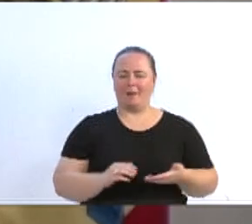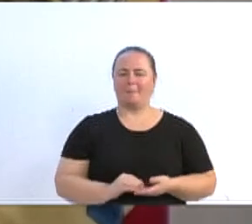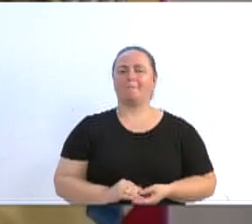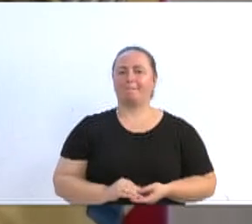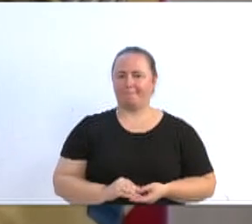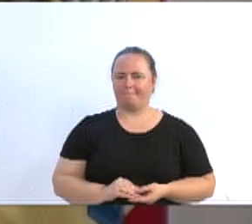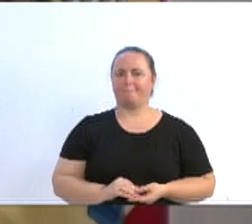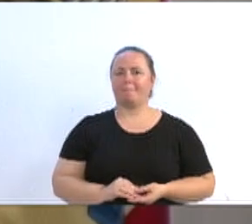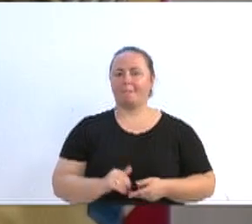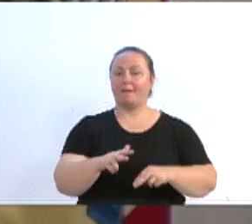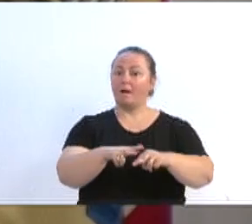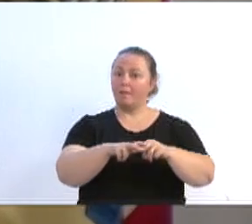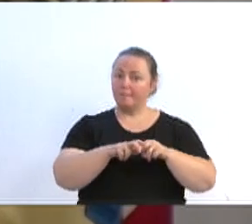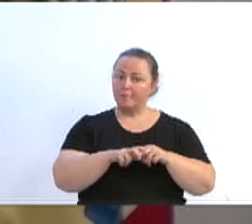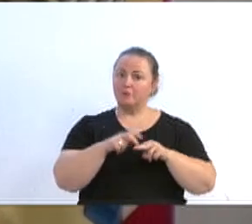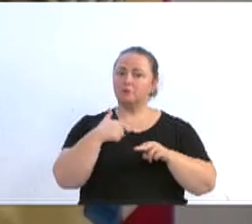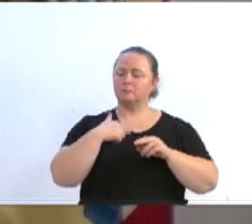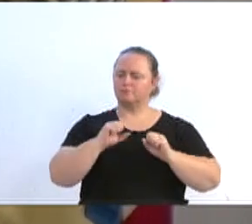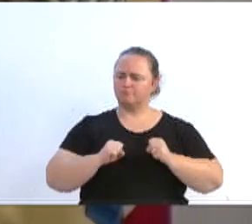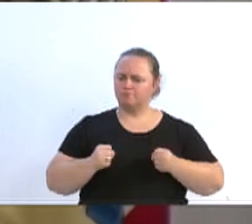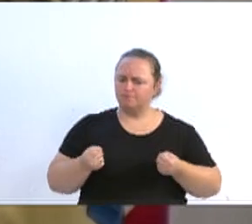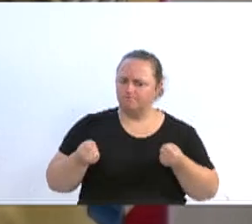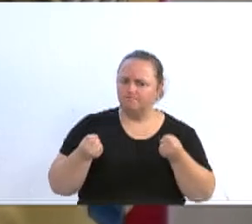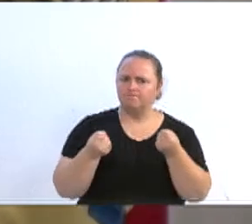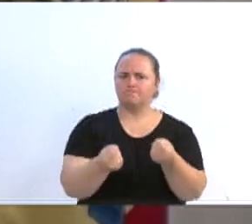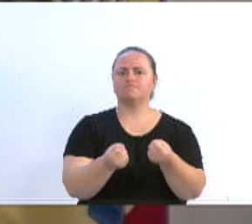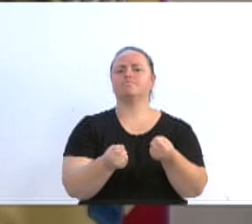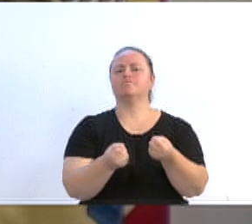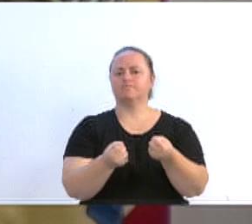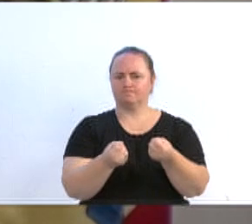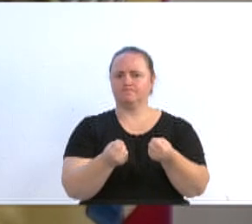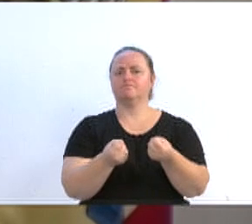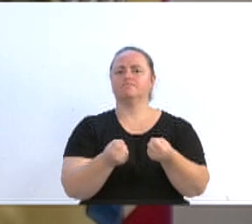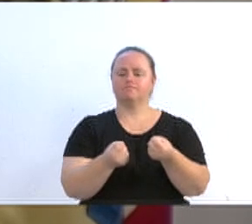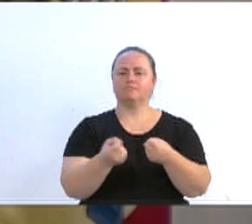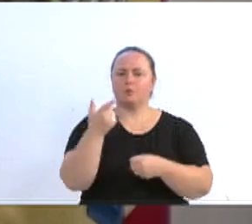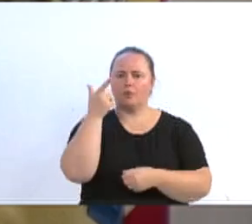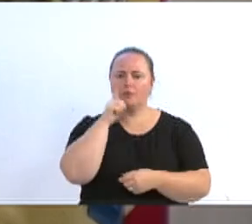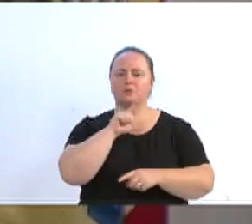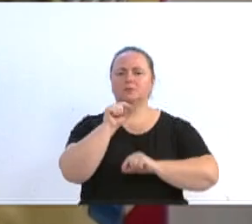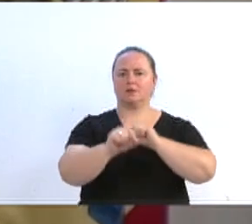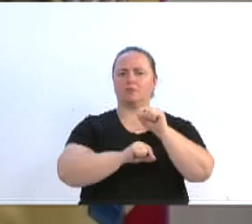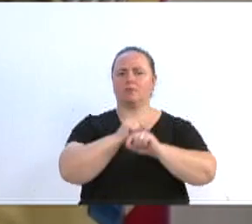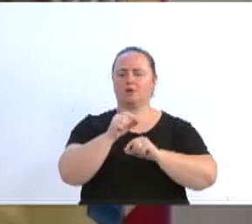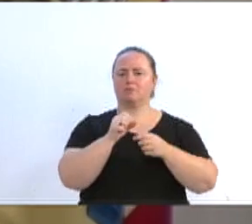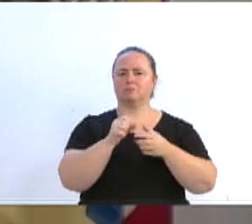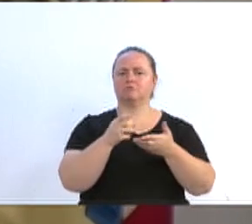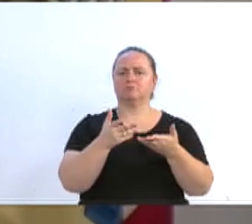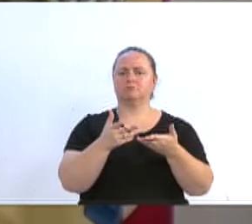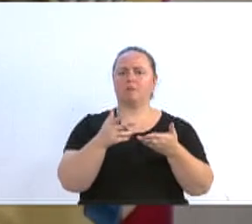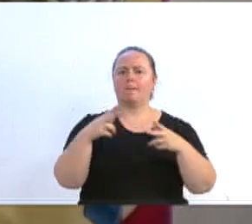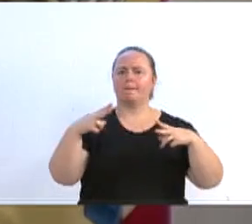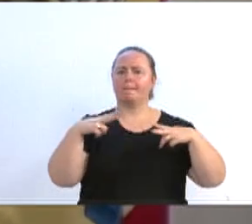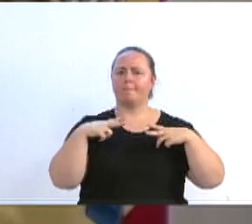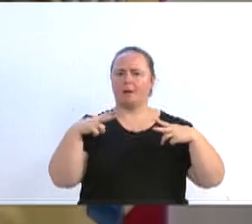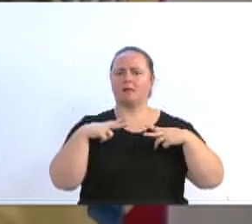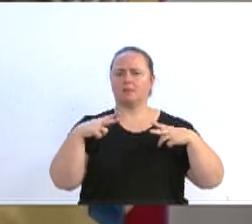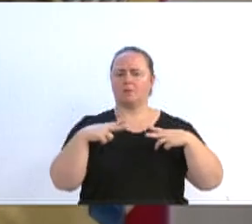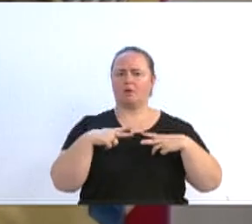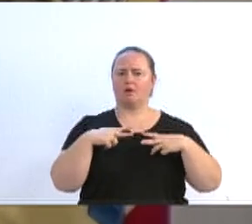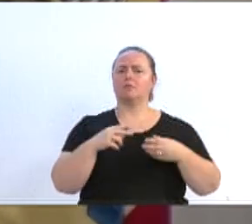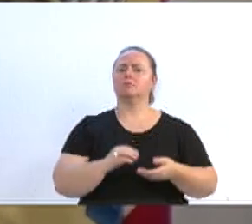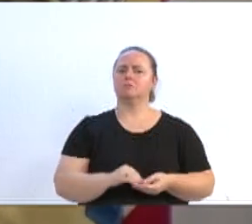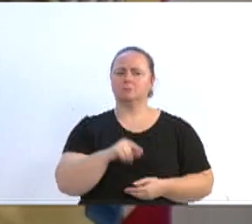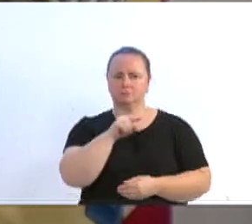nesta tribuna e defendi o pacote de concessões à iniciativa privada do governo municipal, porque, professor